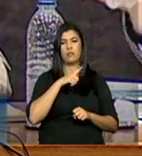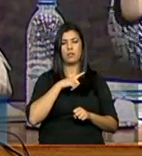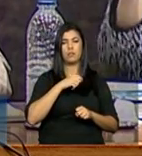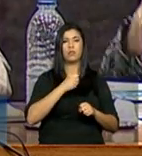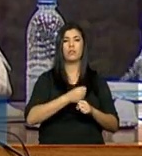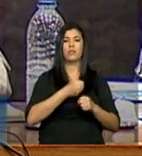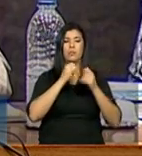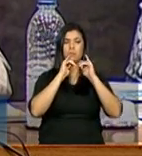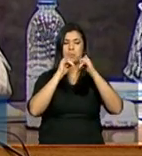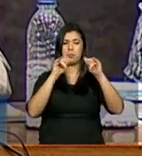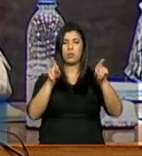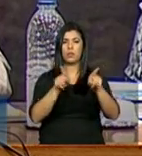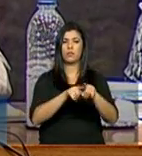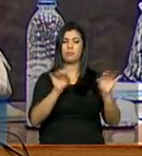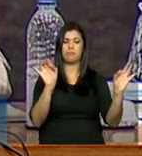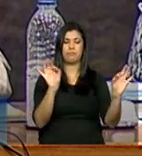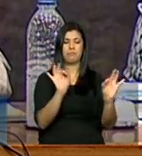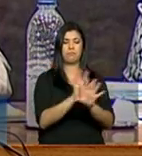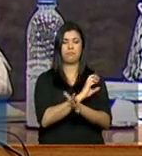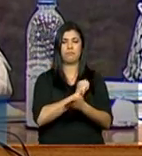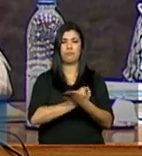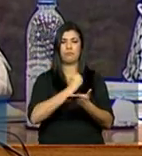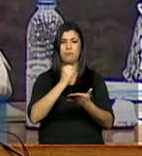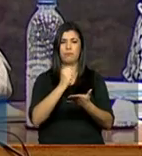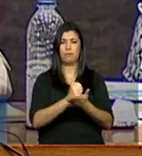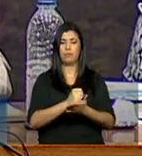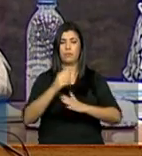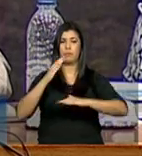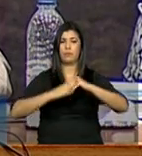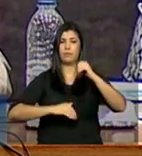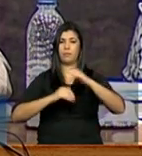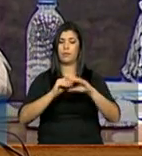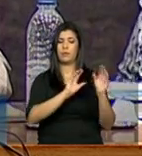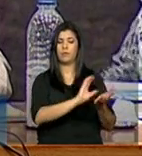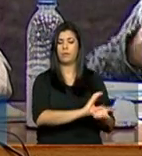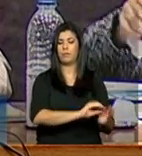obrigações decorrentes passaram ao CDE,